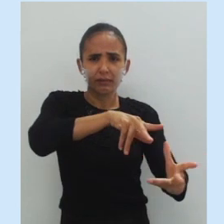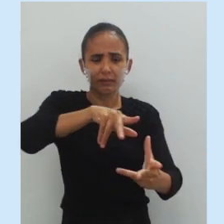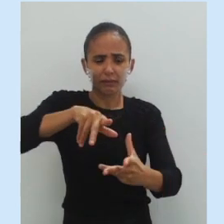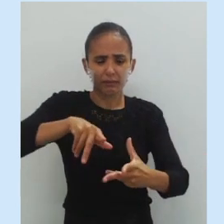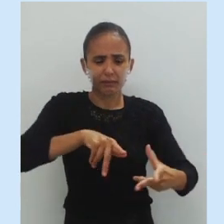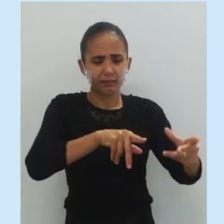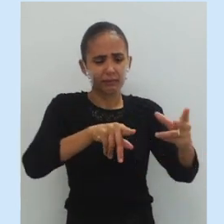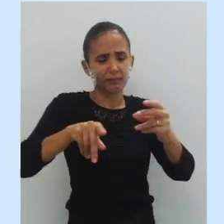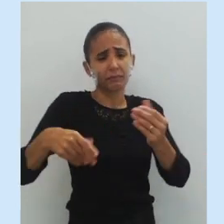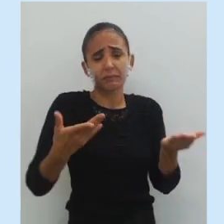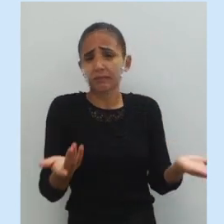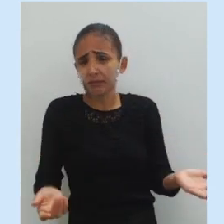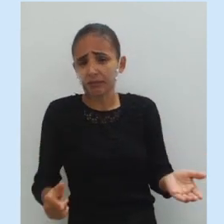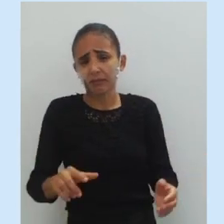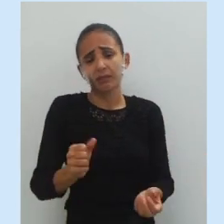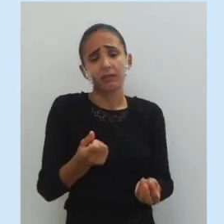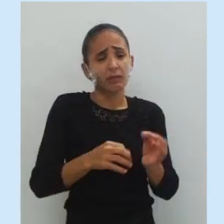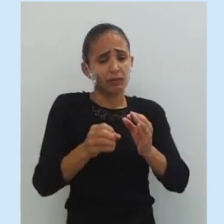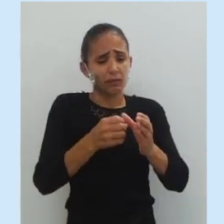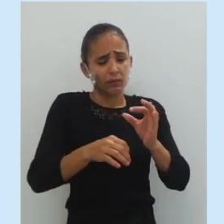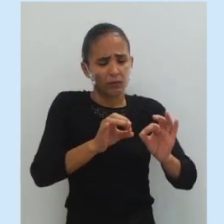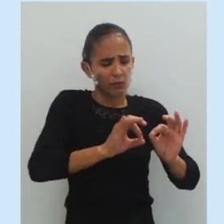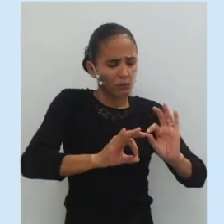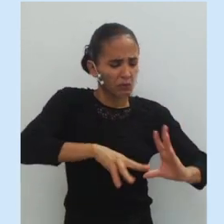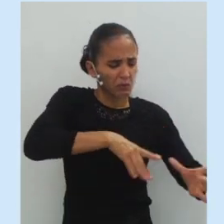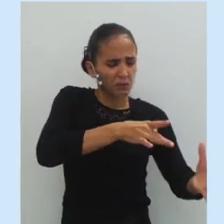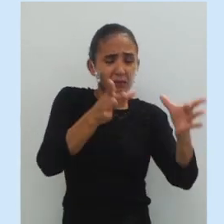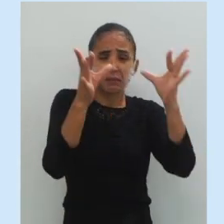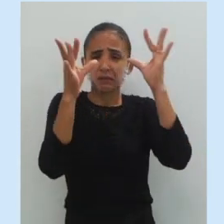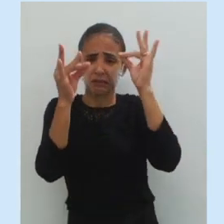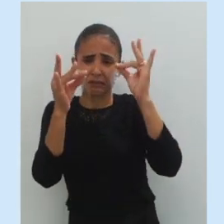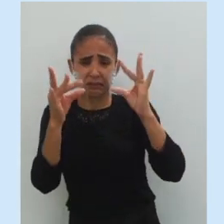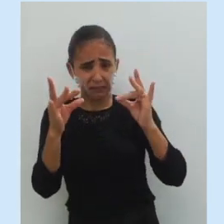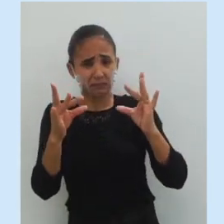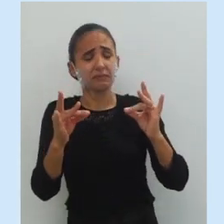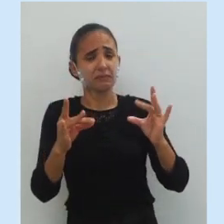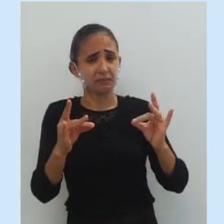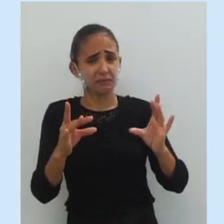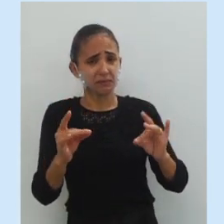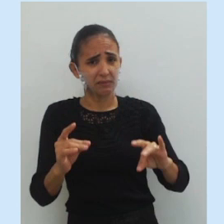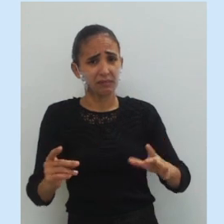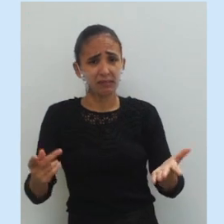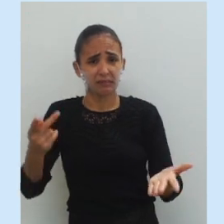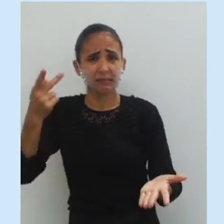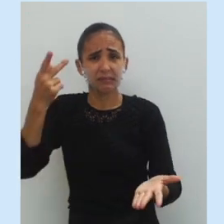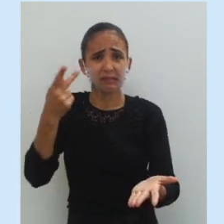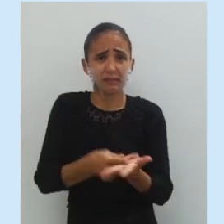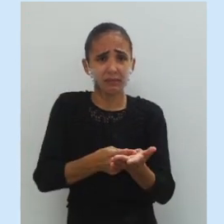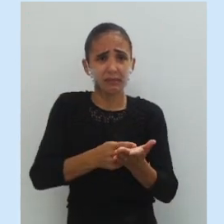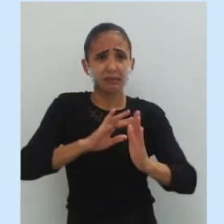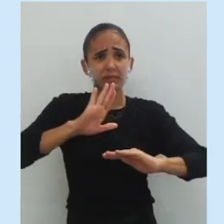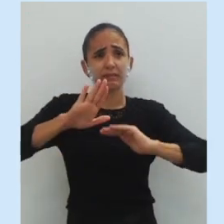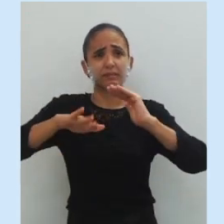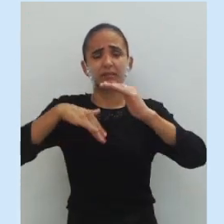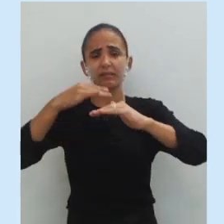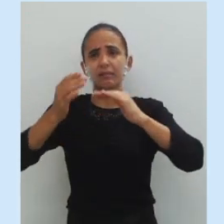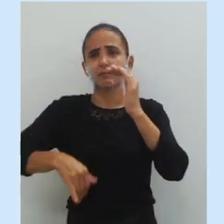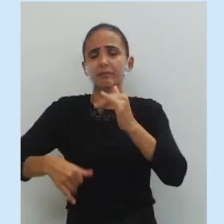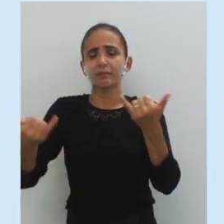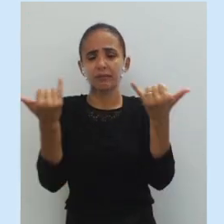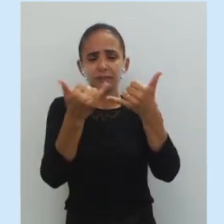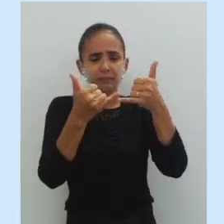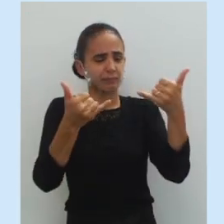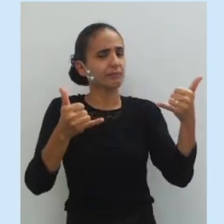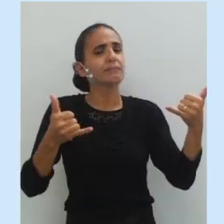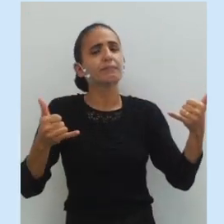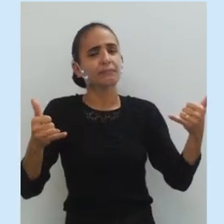ser um gás de cozinha. Esse gás de cozinha ele pode também, né, ou seja, gerar